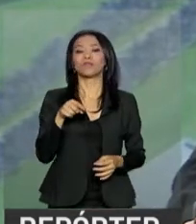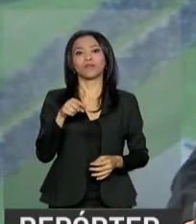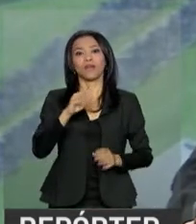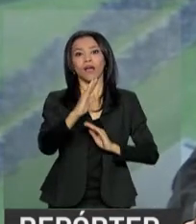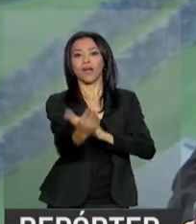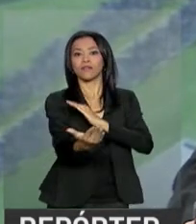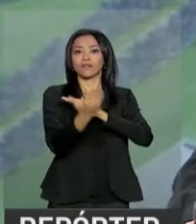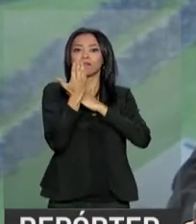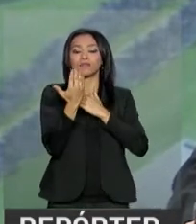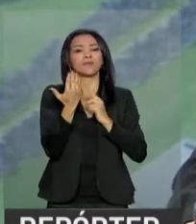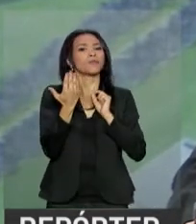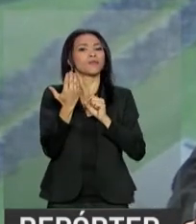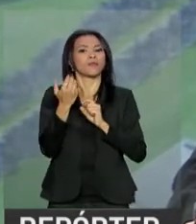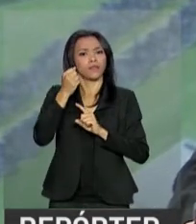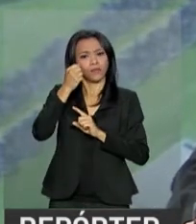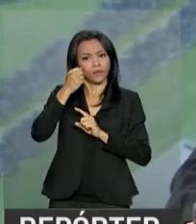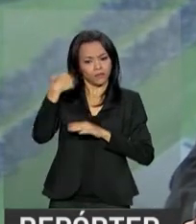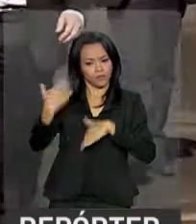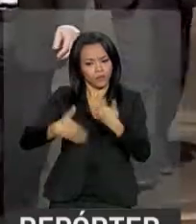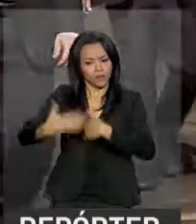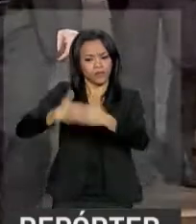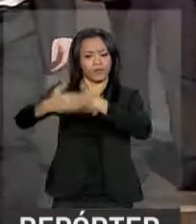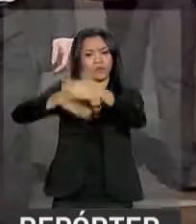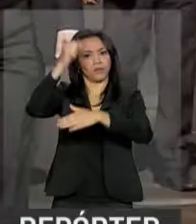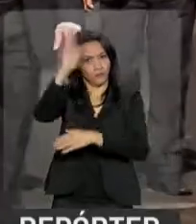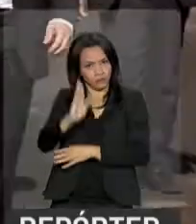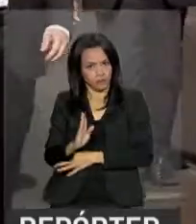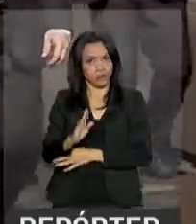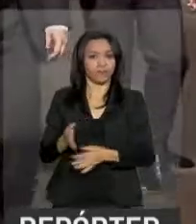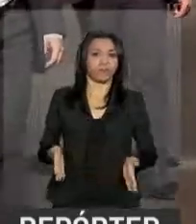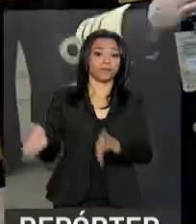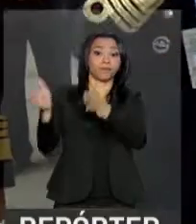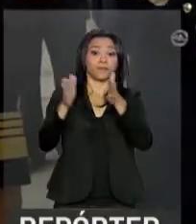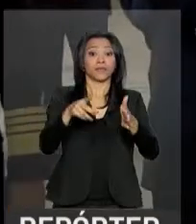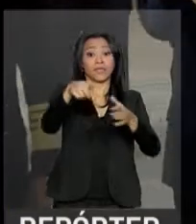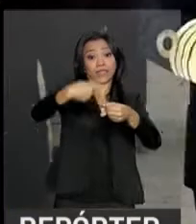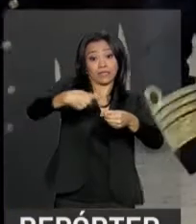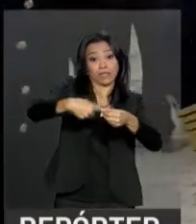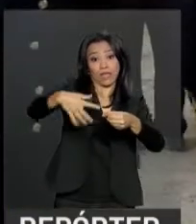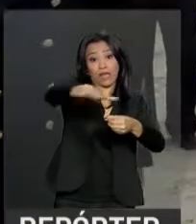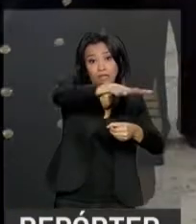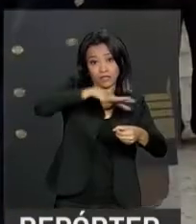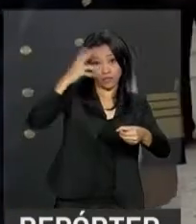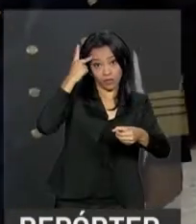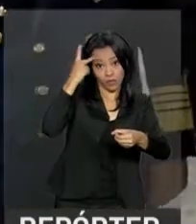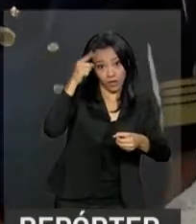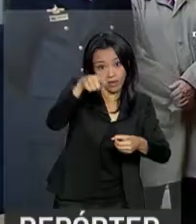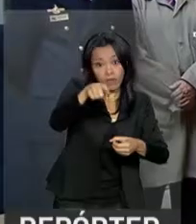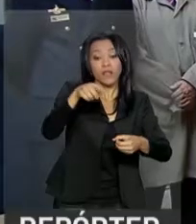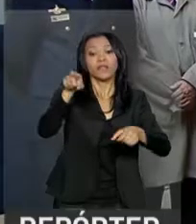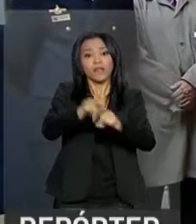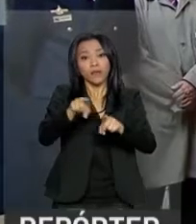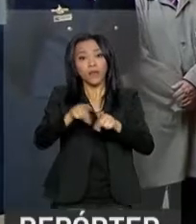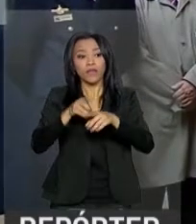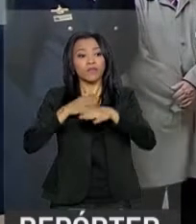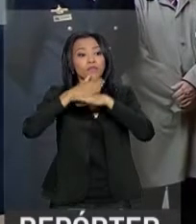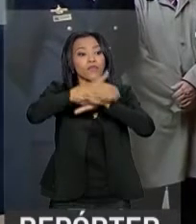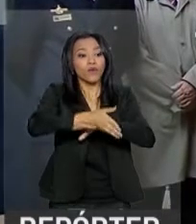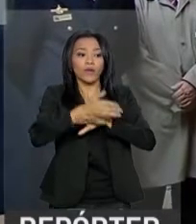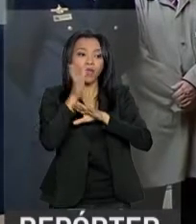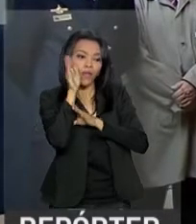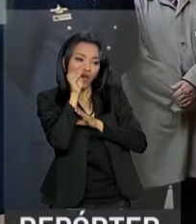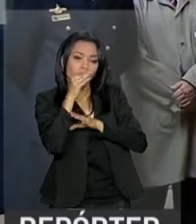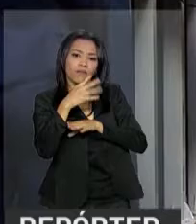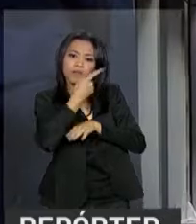desenvolvimento do brasil na passagem por iperó o presidente temer também visitou o laboratório de geração de energia